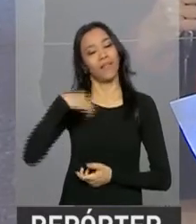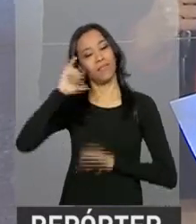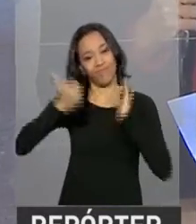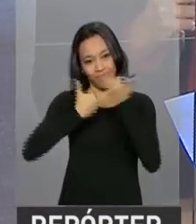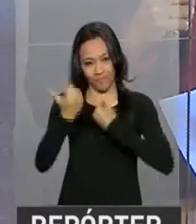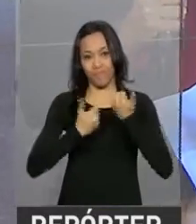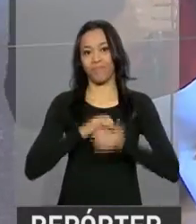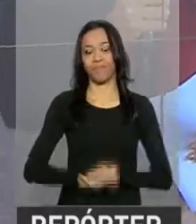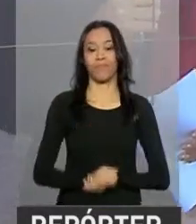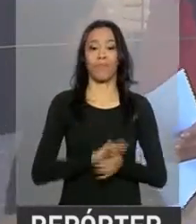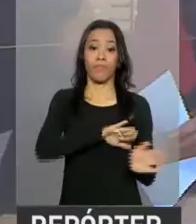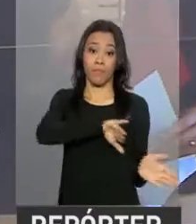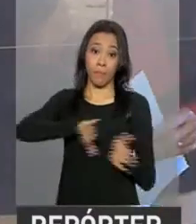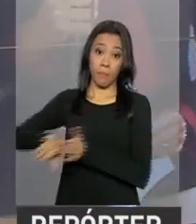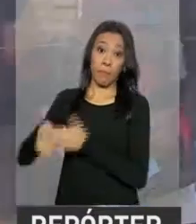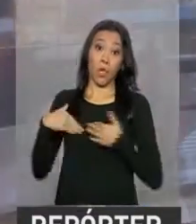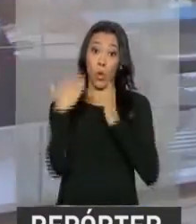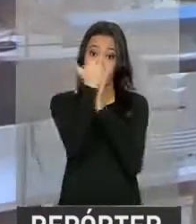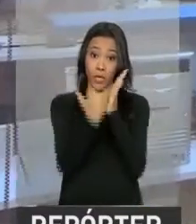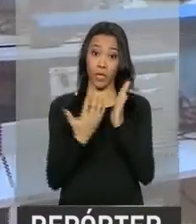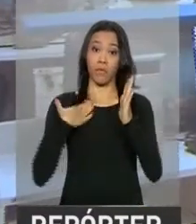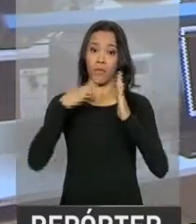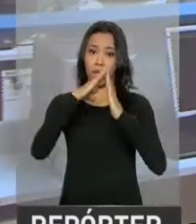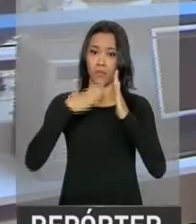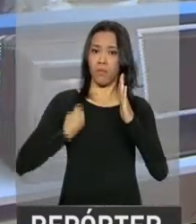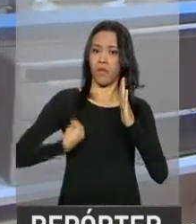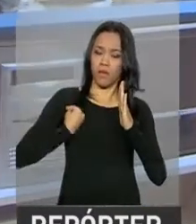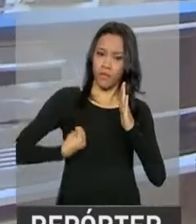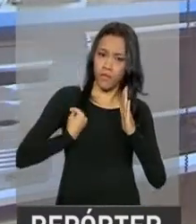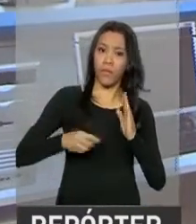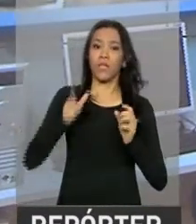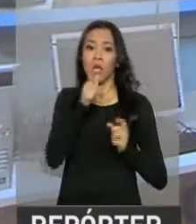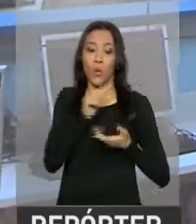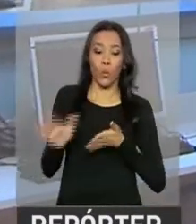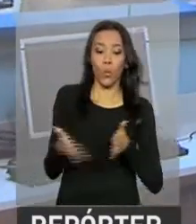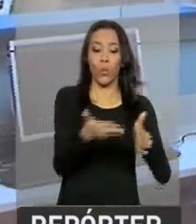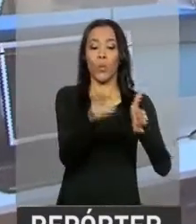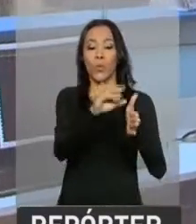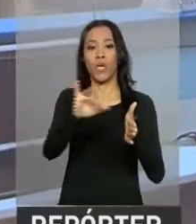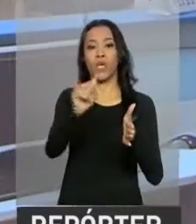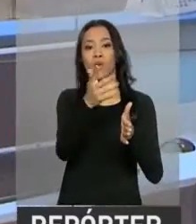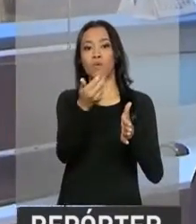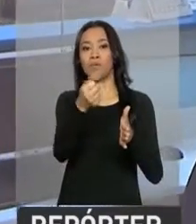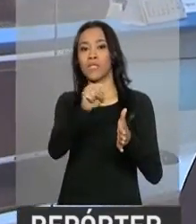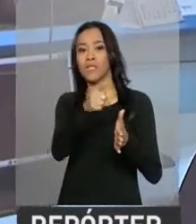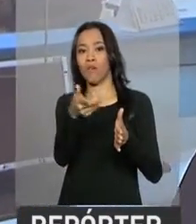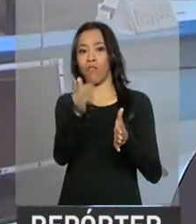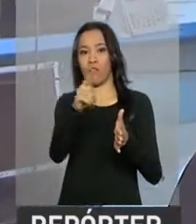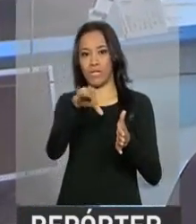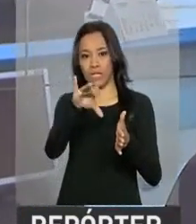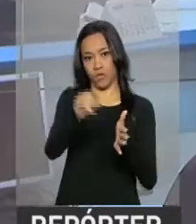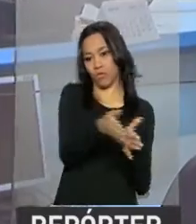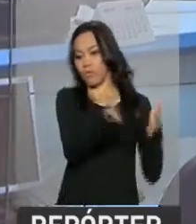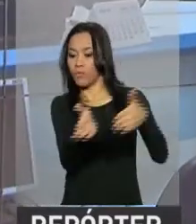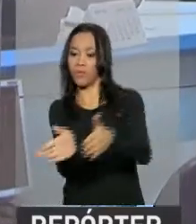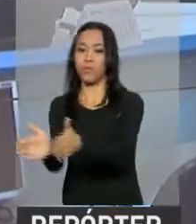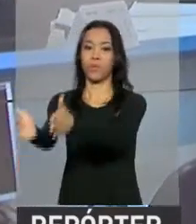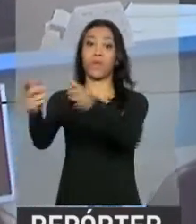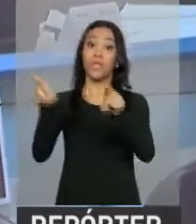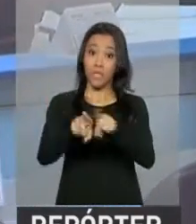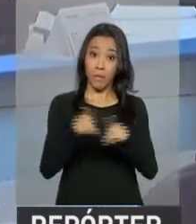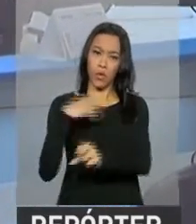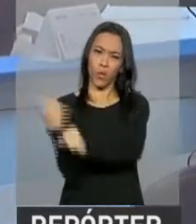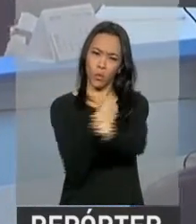informações o programa minha casa minha vida a transposição do rio são francisco ea concessão de estradas portos